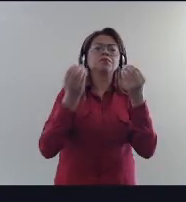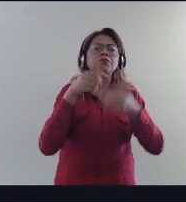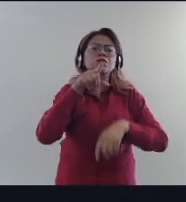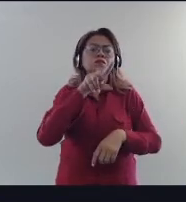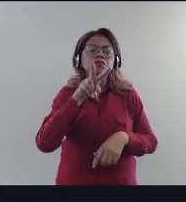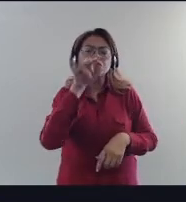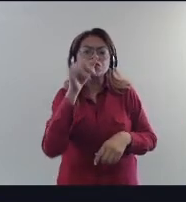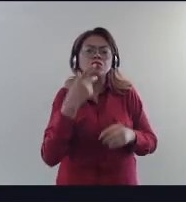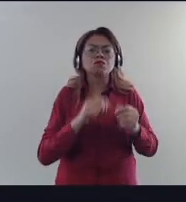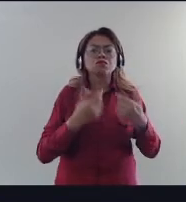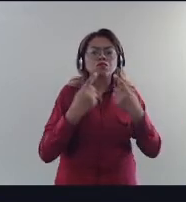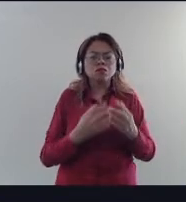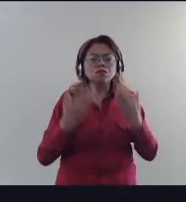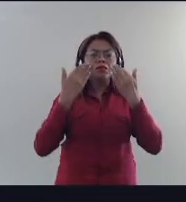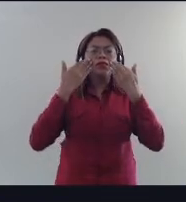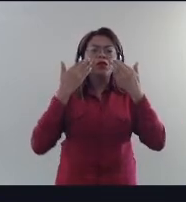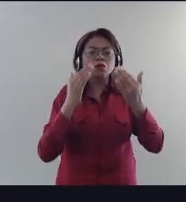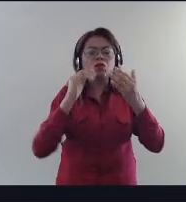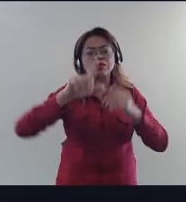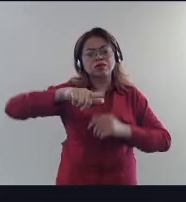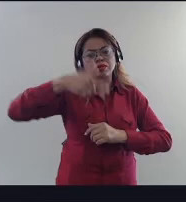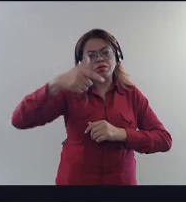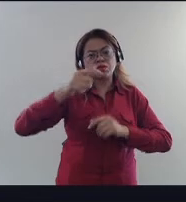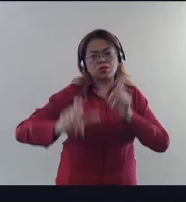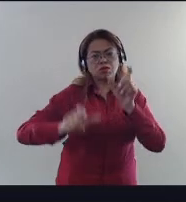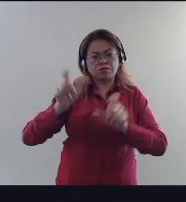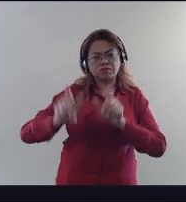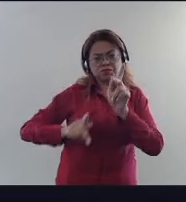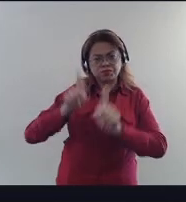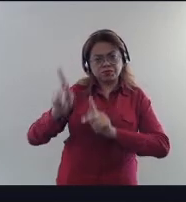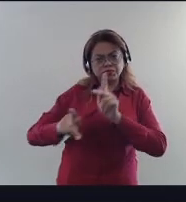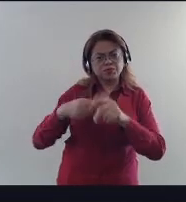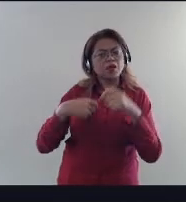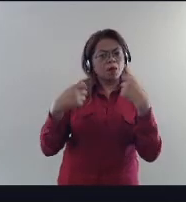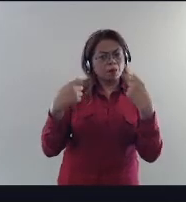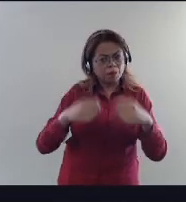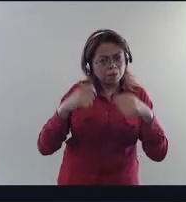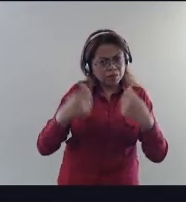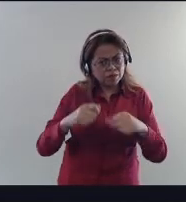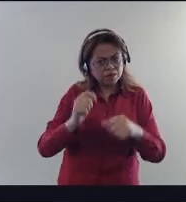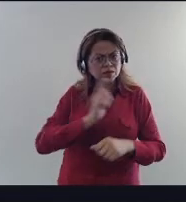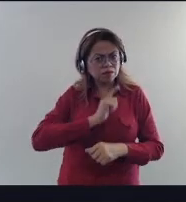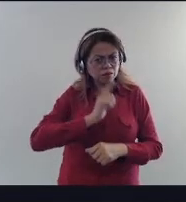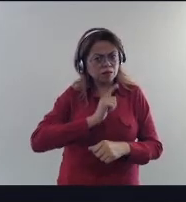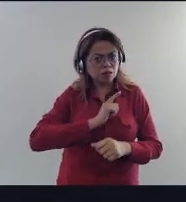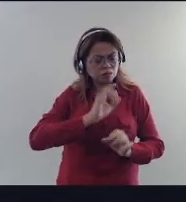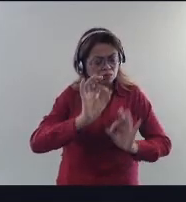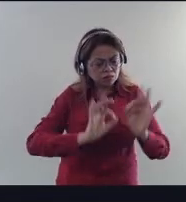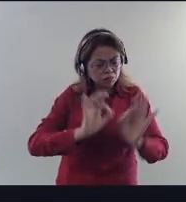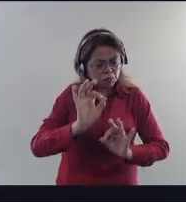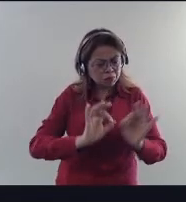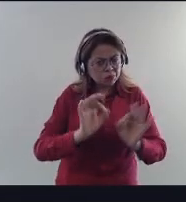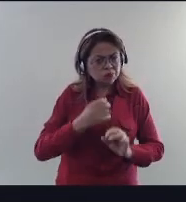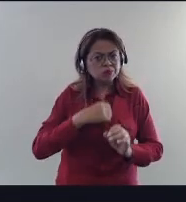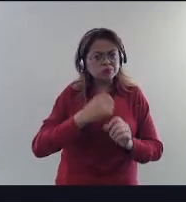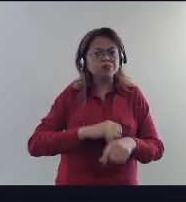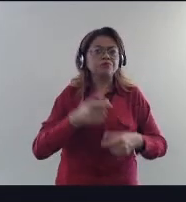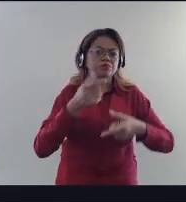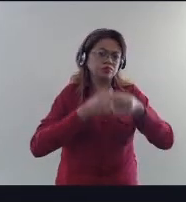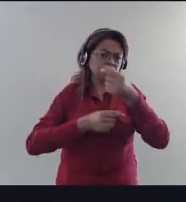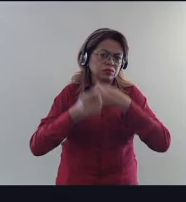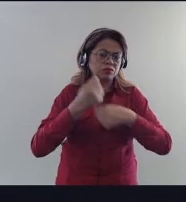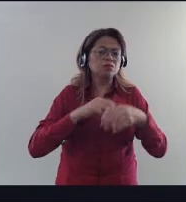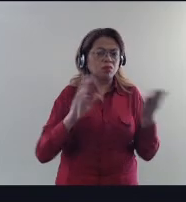pessoas? Então, a gente precisa ter essa visão estratégica do negócio. Assim como a Shell, por exemplo, teve lá atrás.